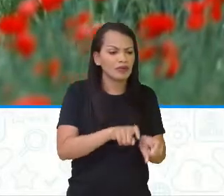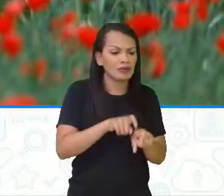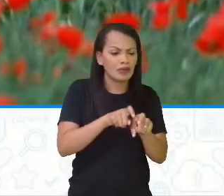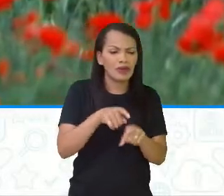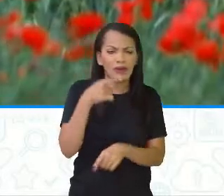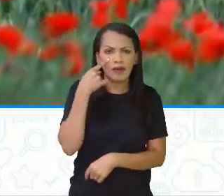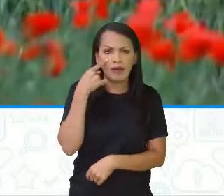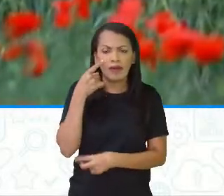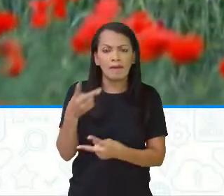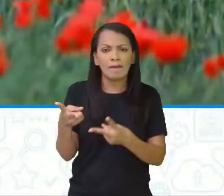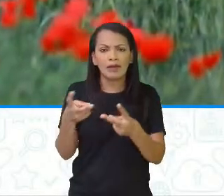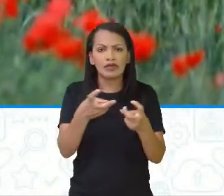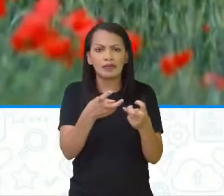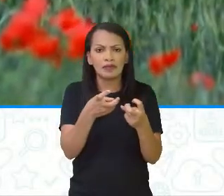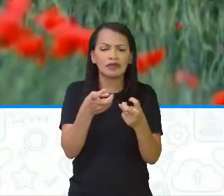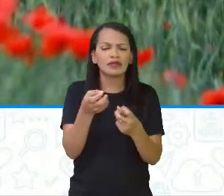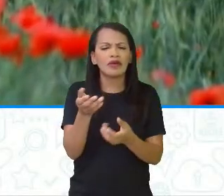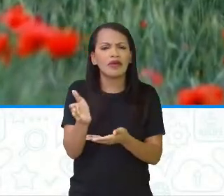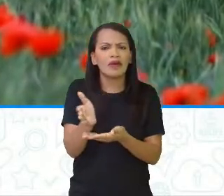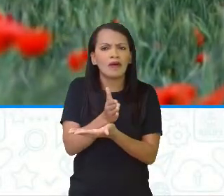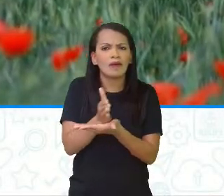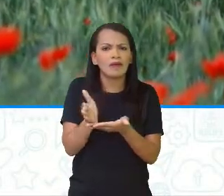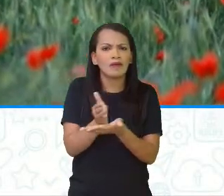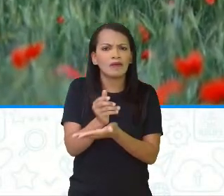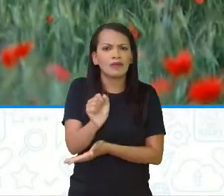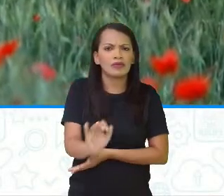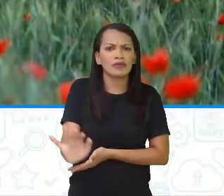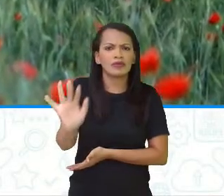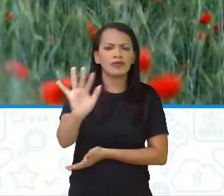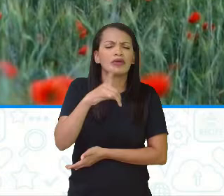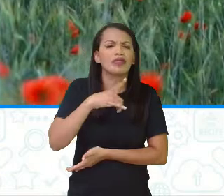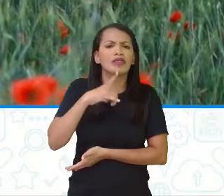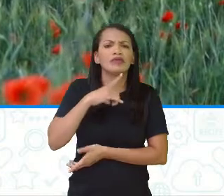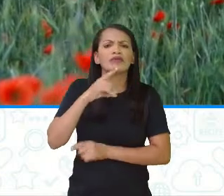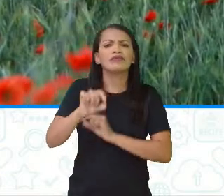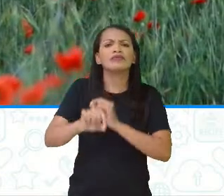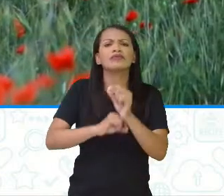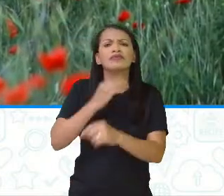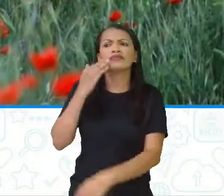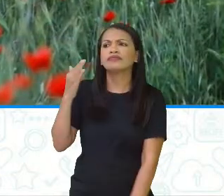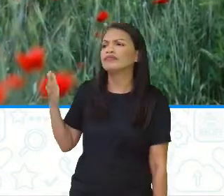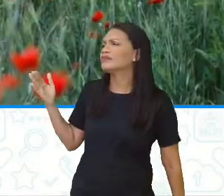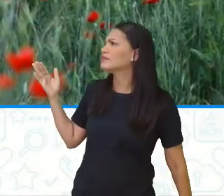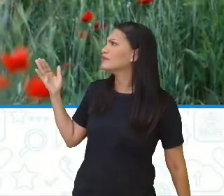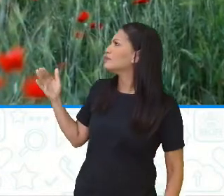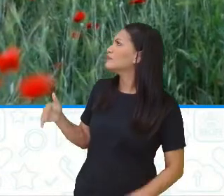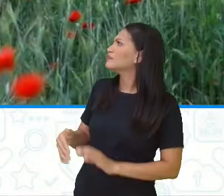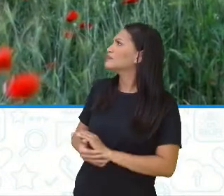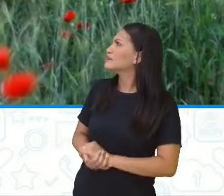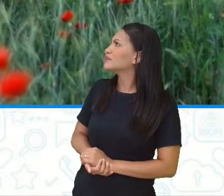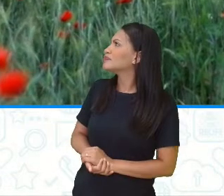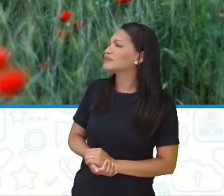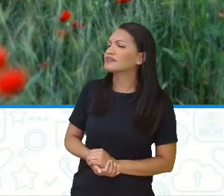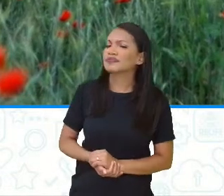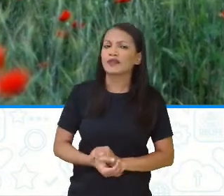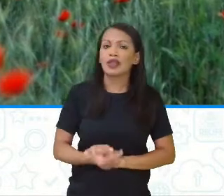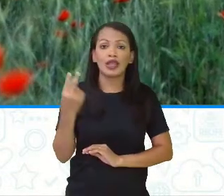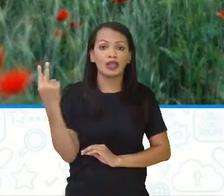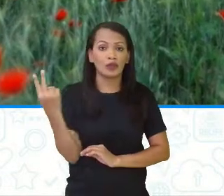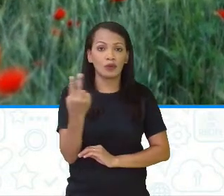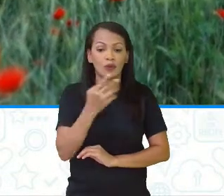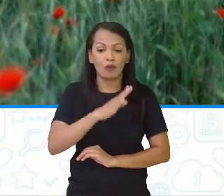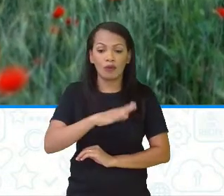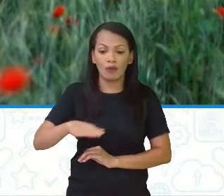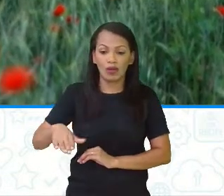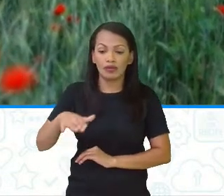algumas imagens. Eu tenho essa imagem aí. O que é que ela transmite? Estou vendo duas crianças numa